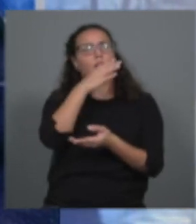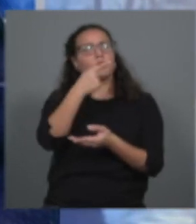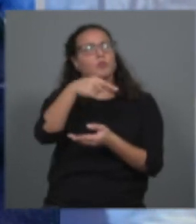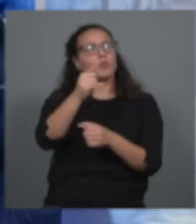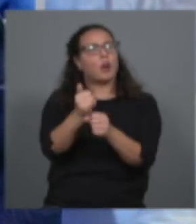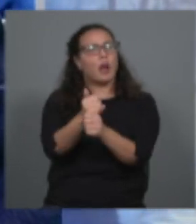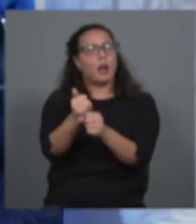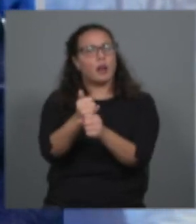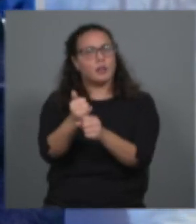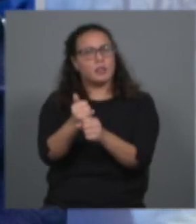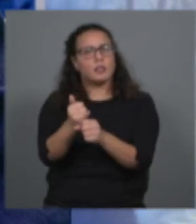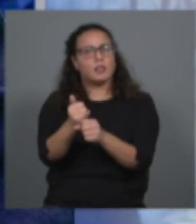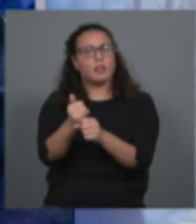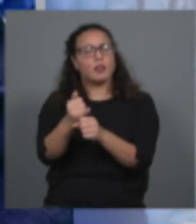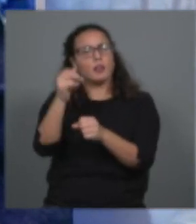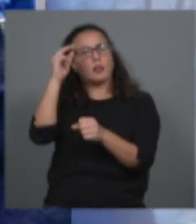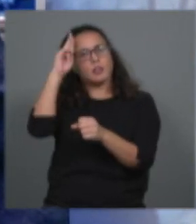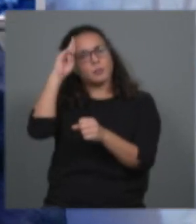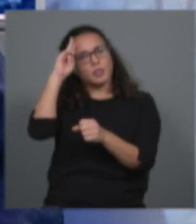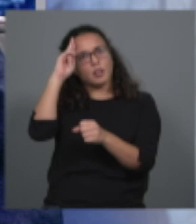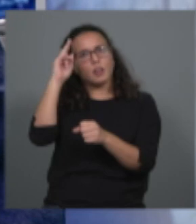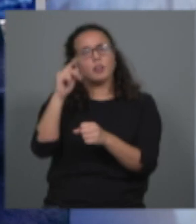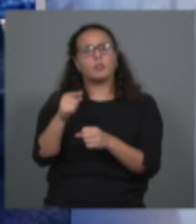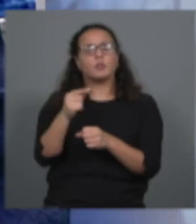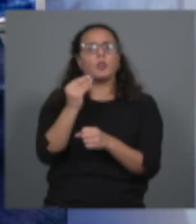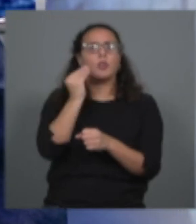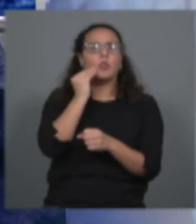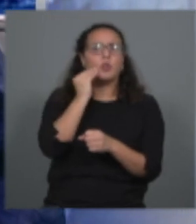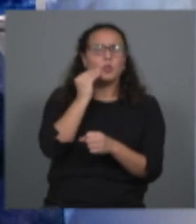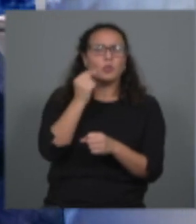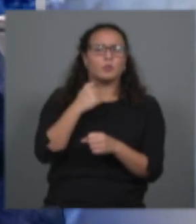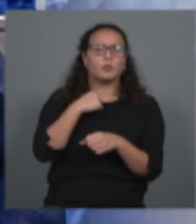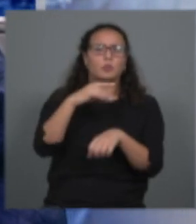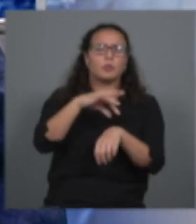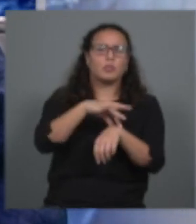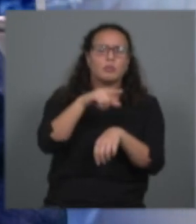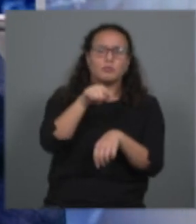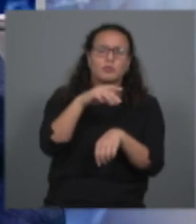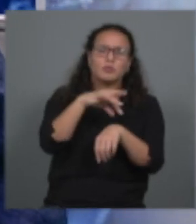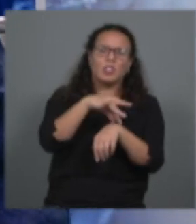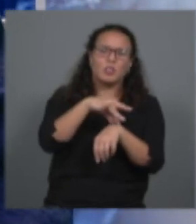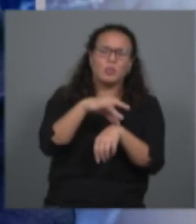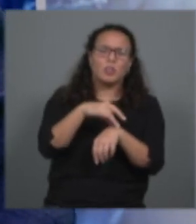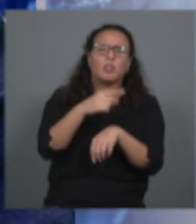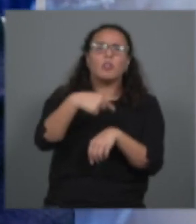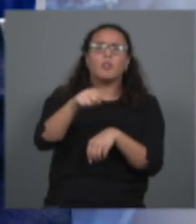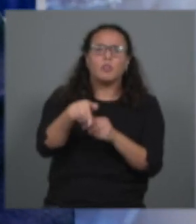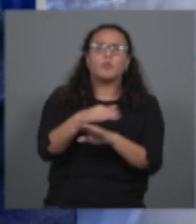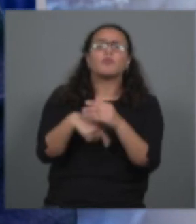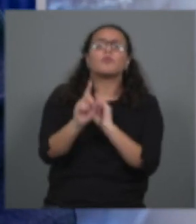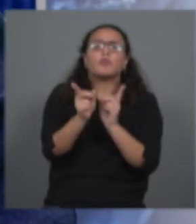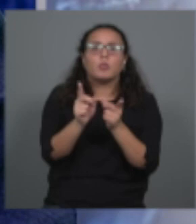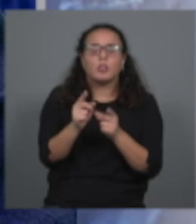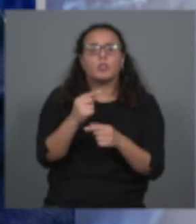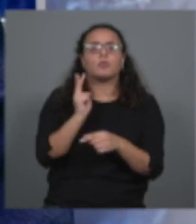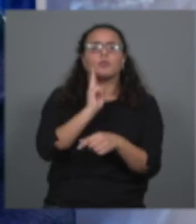lhe perguntaram: ó Sr. Padre Cruz, com esta idade e já tão doente, o que vai fazer à Madeira? Visitar os presos. Foi a